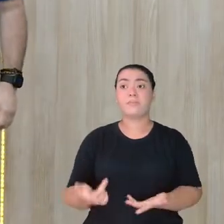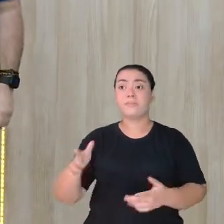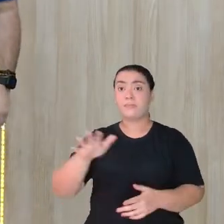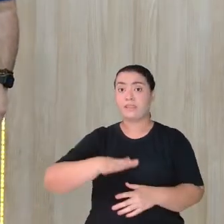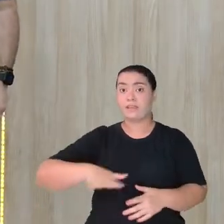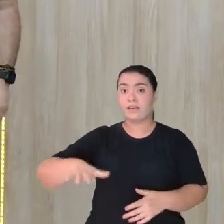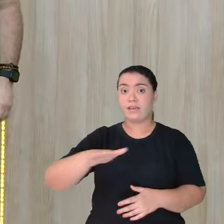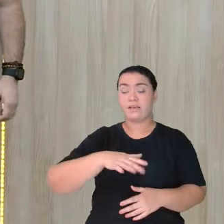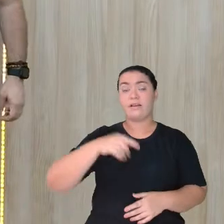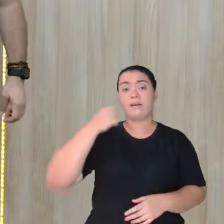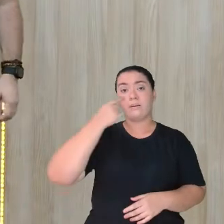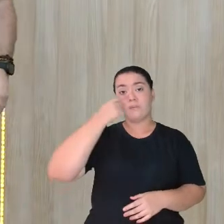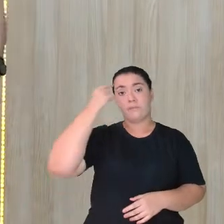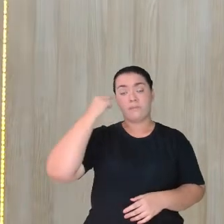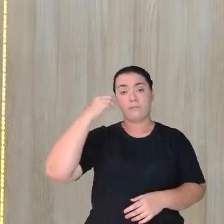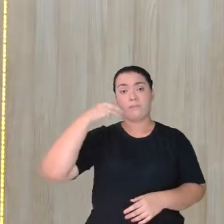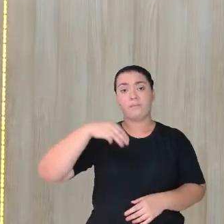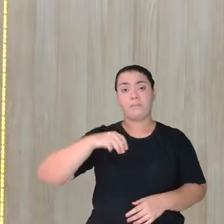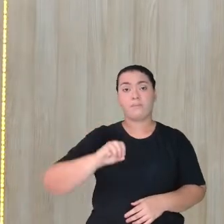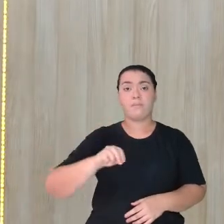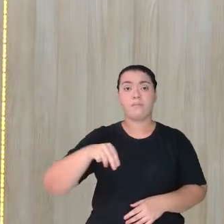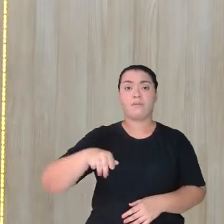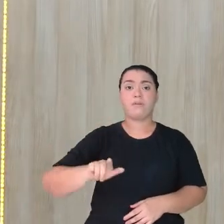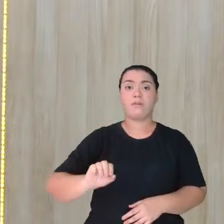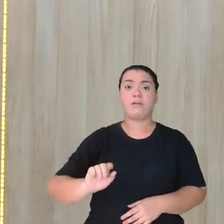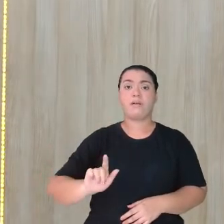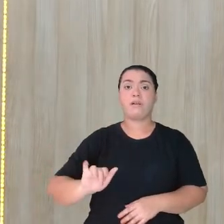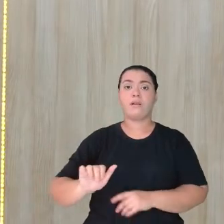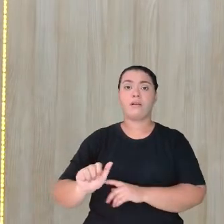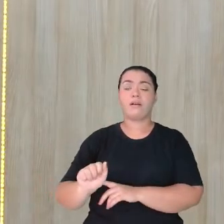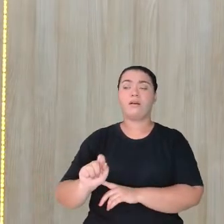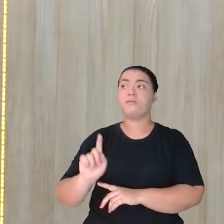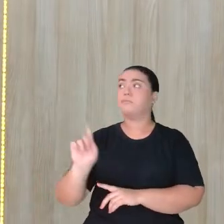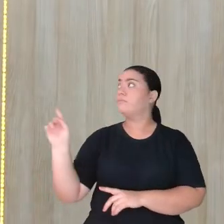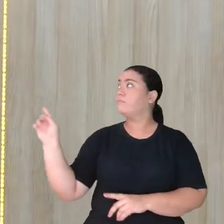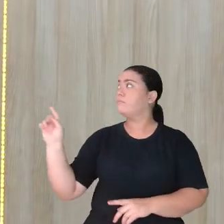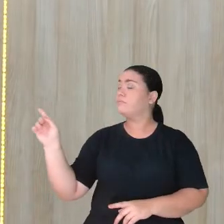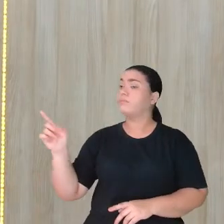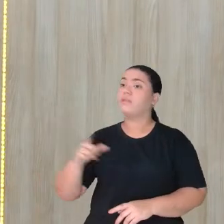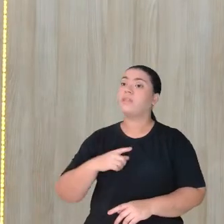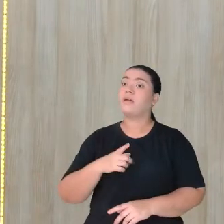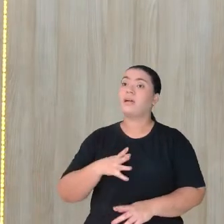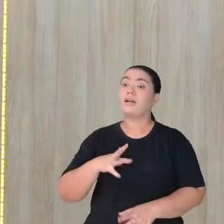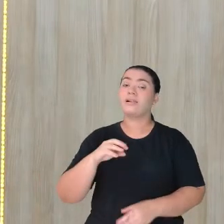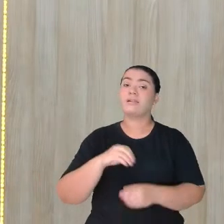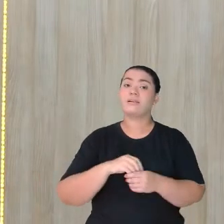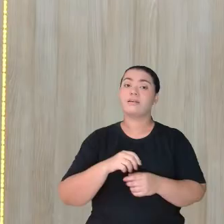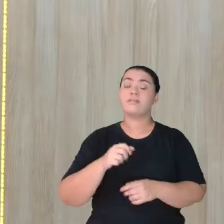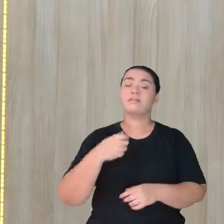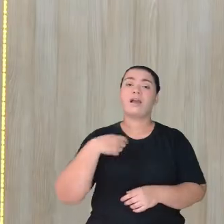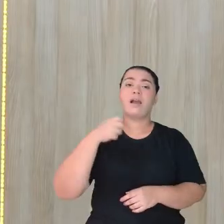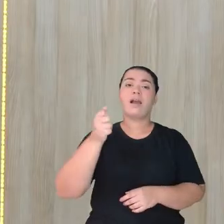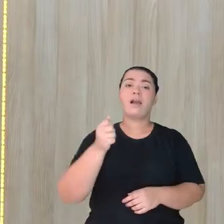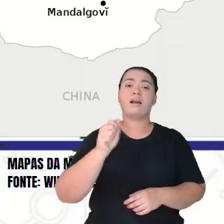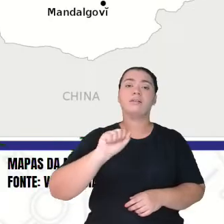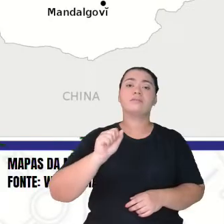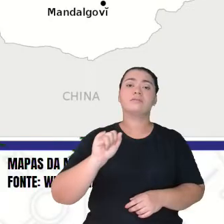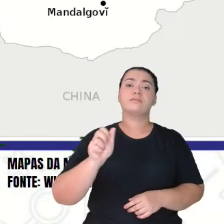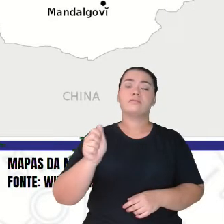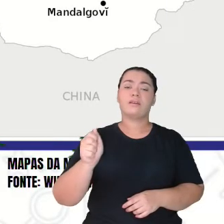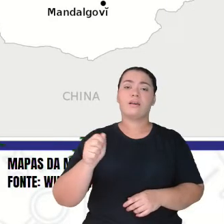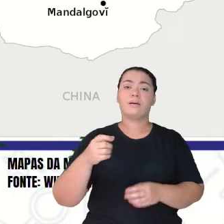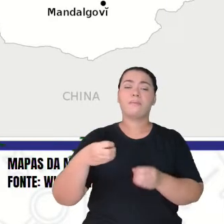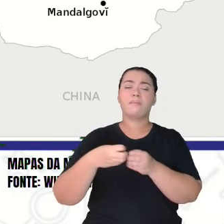região da Mongólia, ela está também ali, ó, localizada no continente asiático, próximo aí da